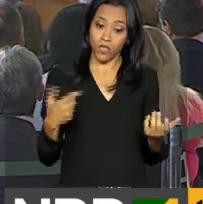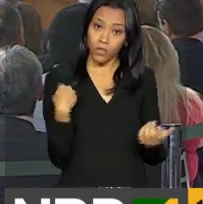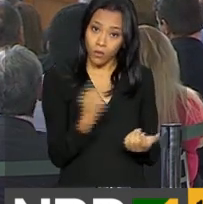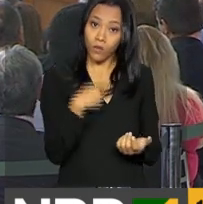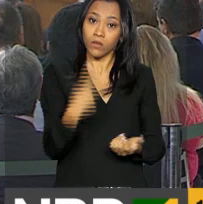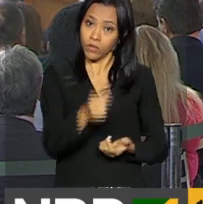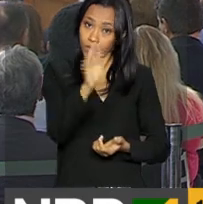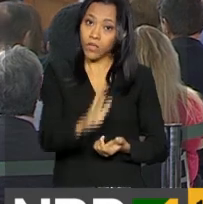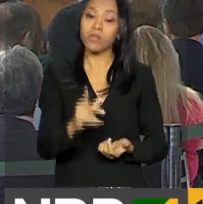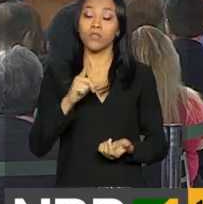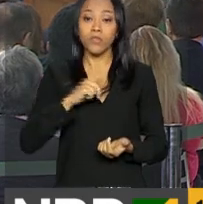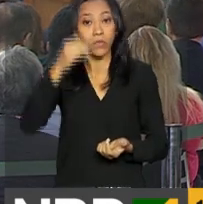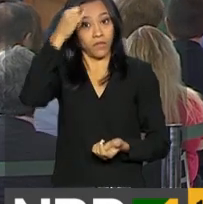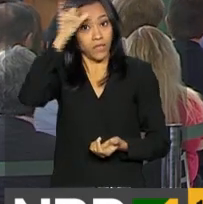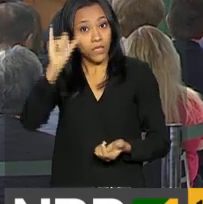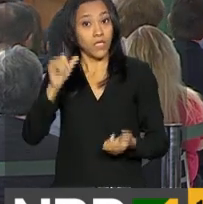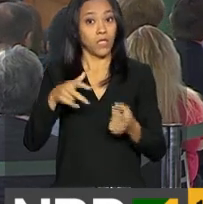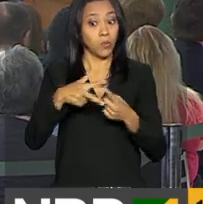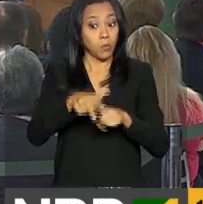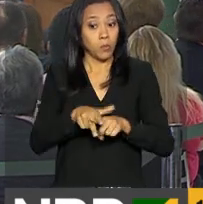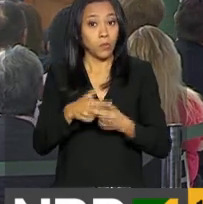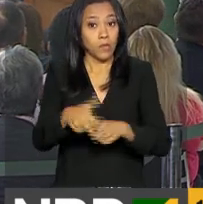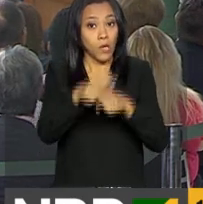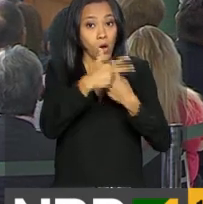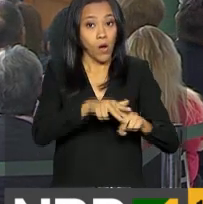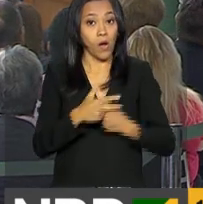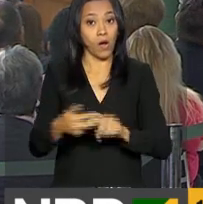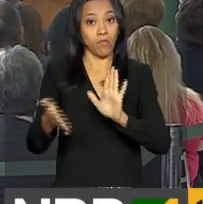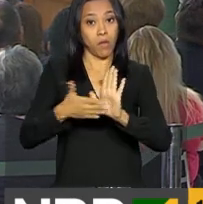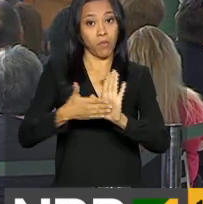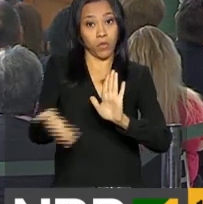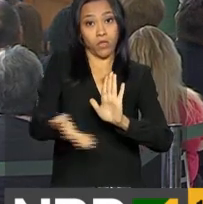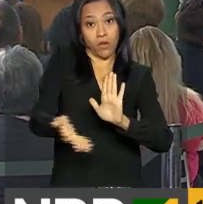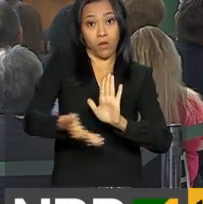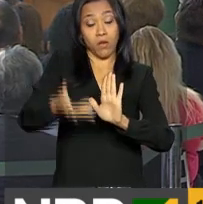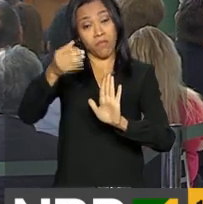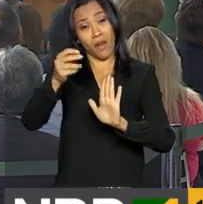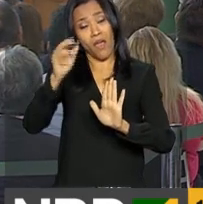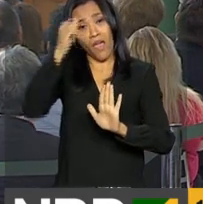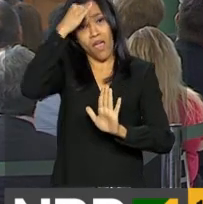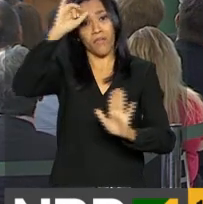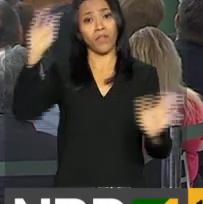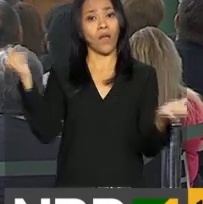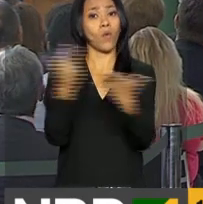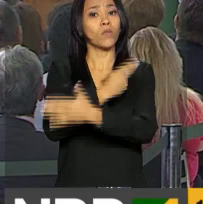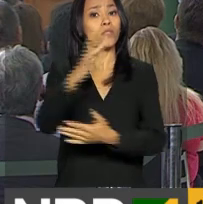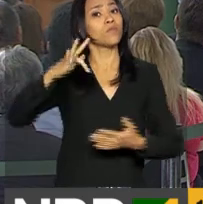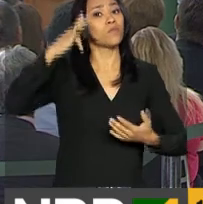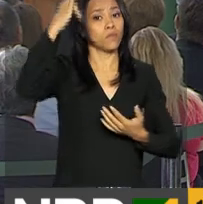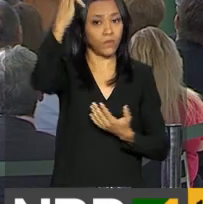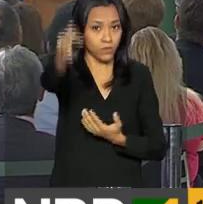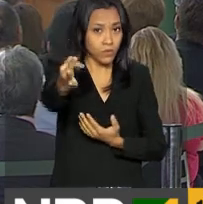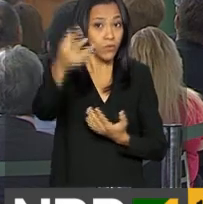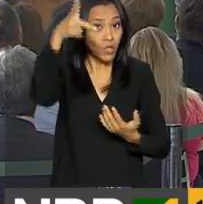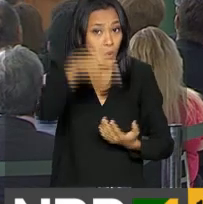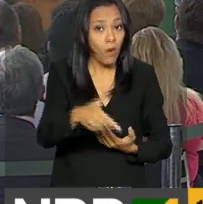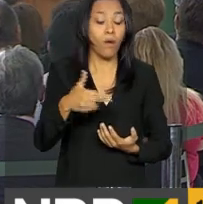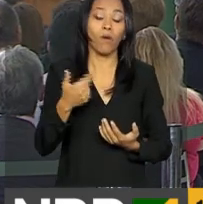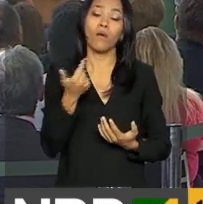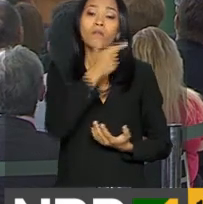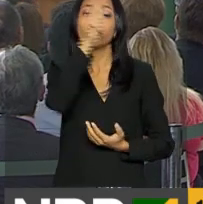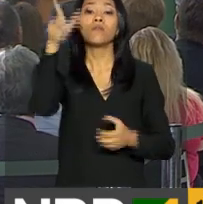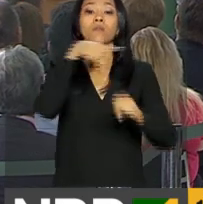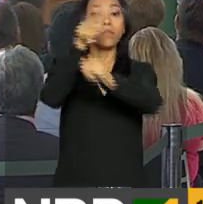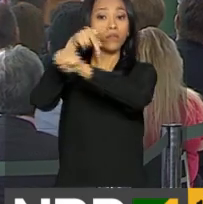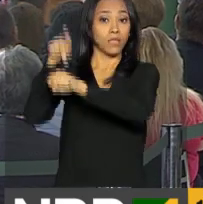mediana, uma reforma razoável, para que isso não venha a acontecer em brevíssimo tempo. Se não fizermos a reforma